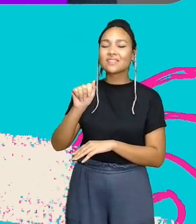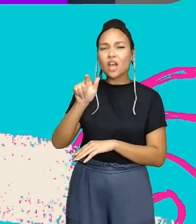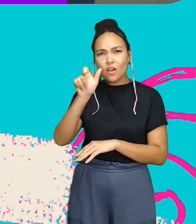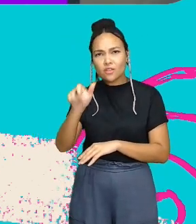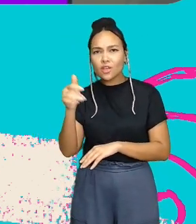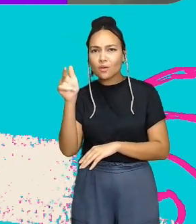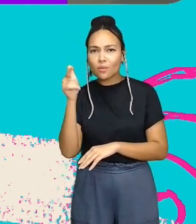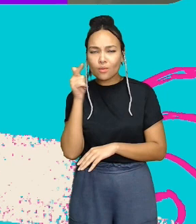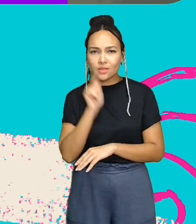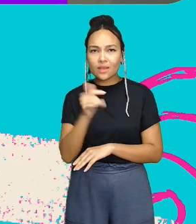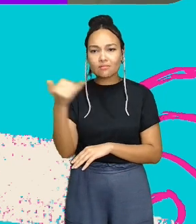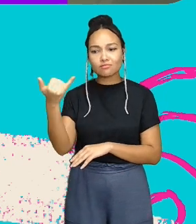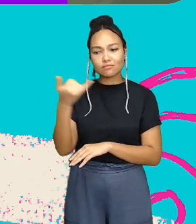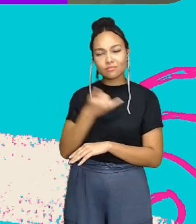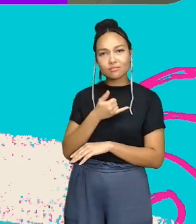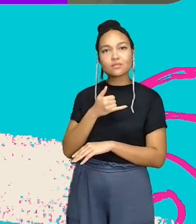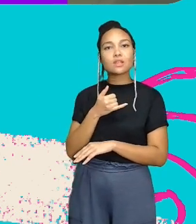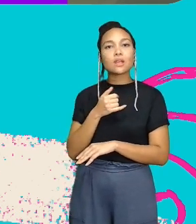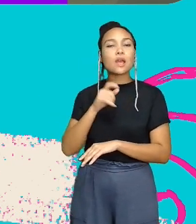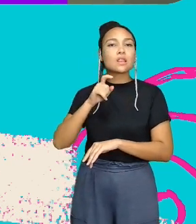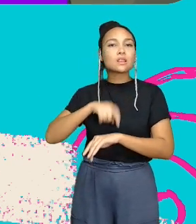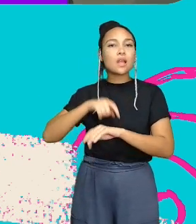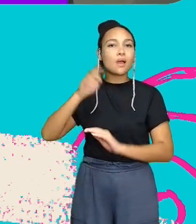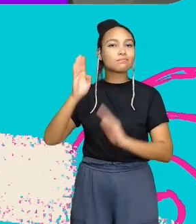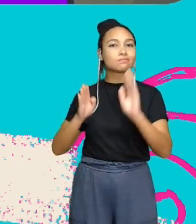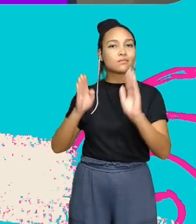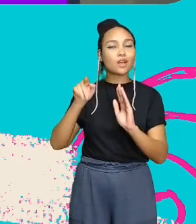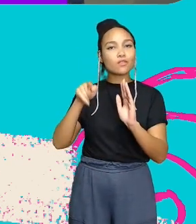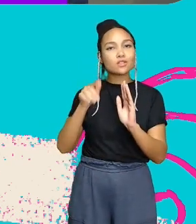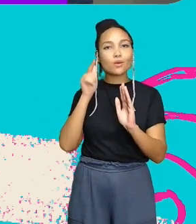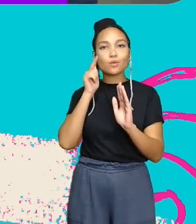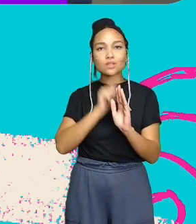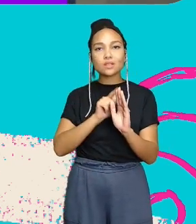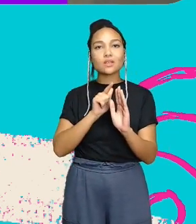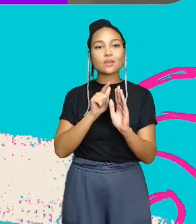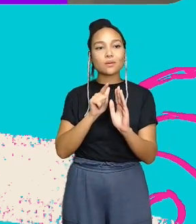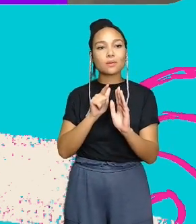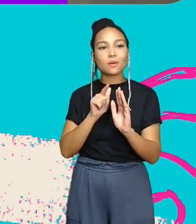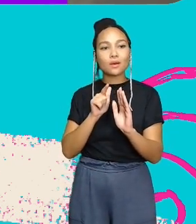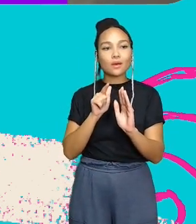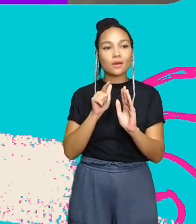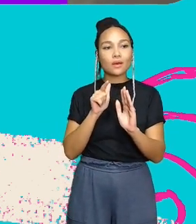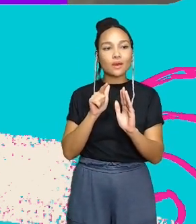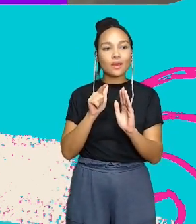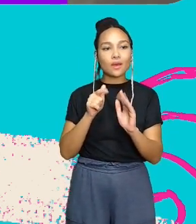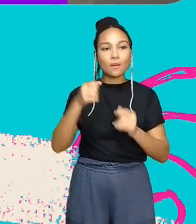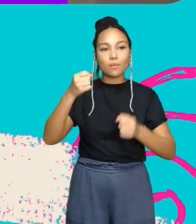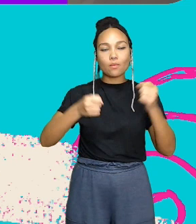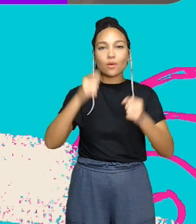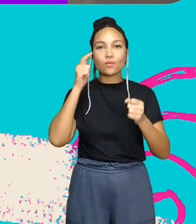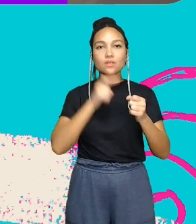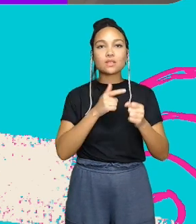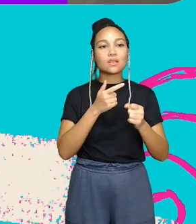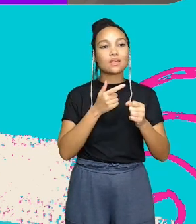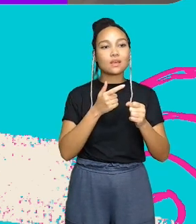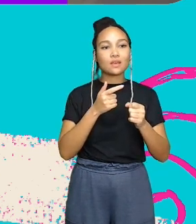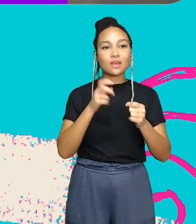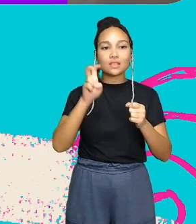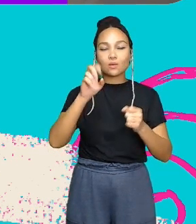falar quanto tempo que demorou para o automóvel atingir 50 milhões de usuários?